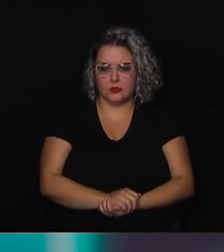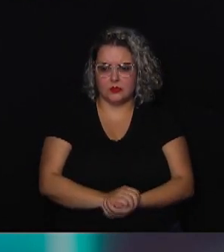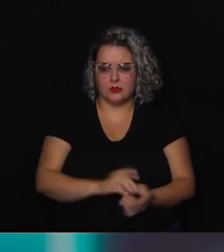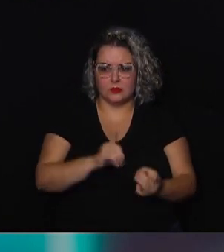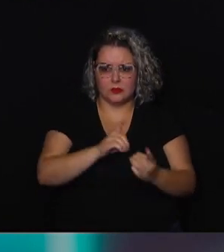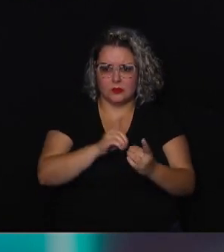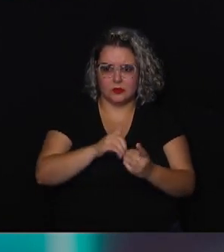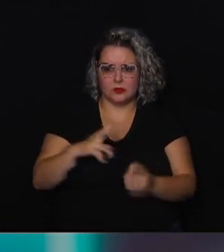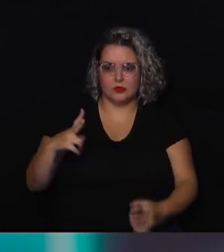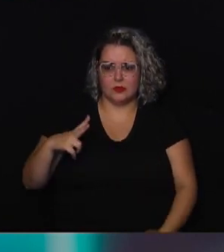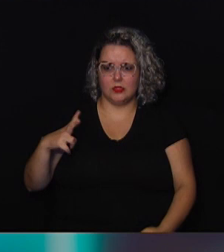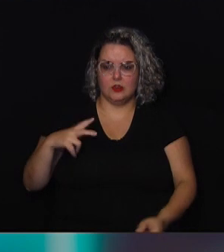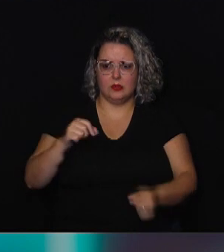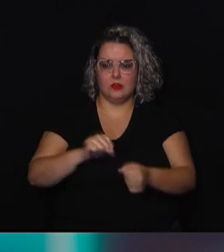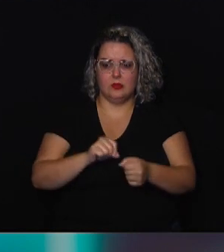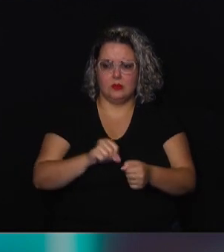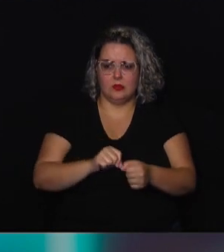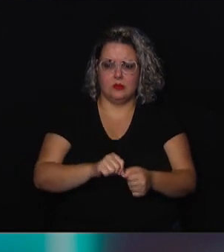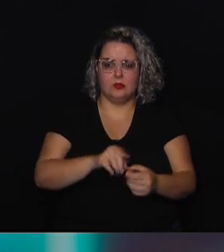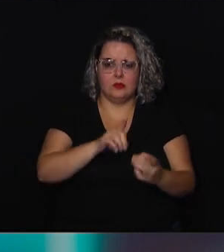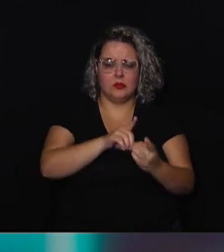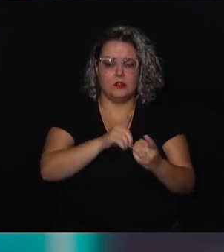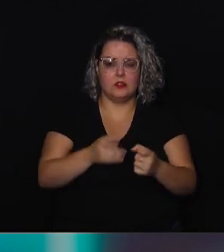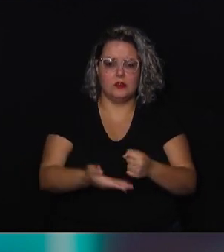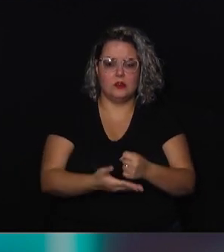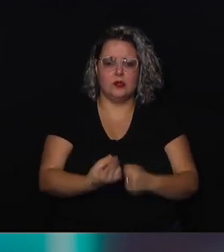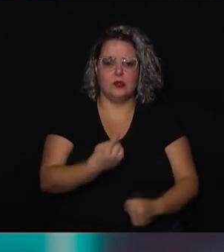individuais realizados na atenção básica, foram